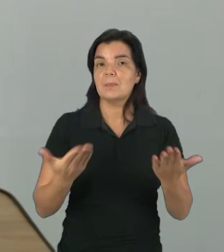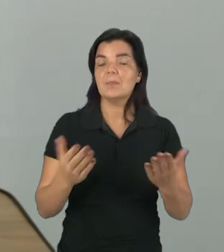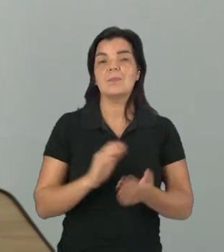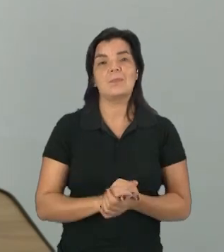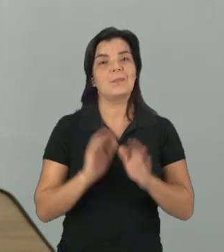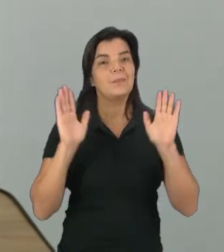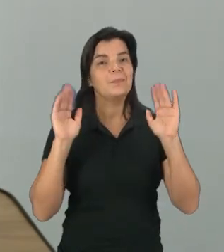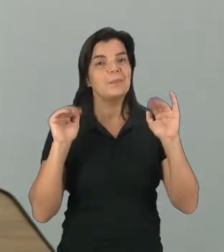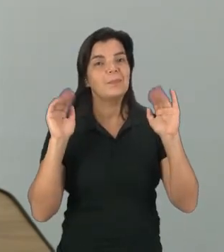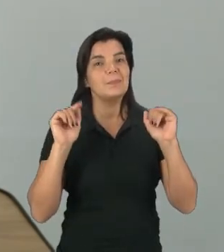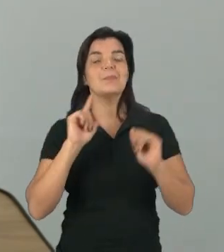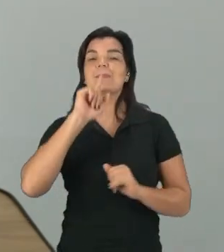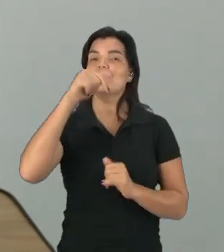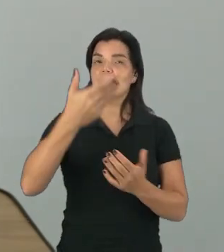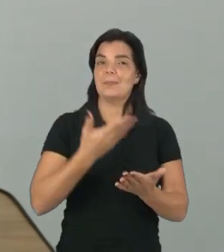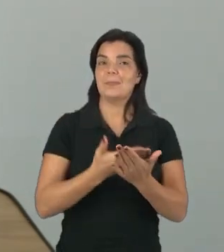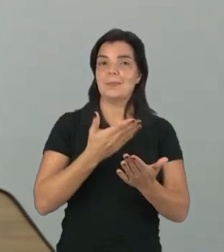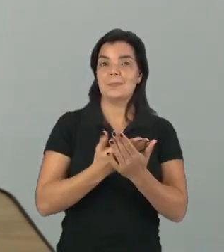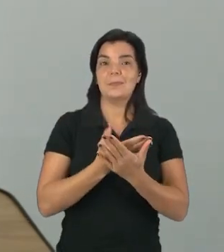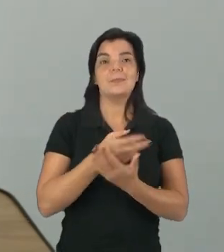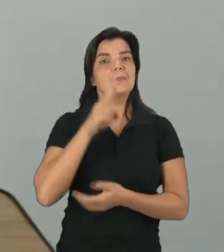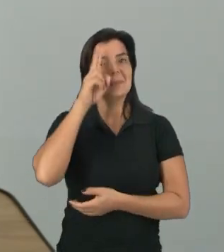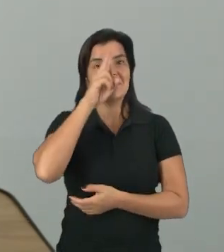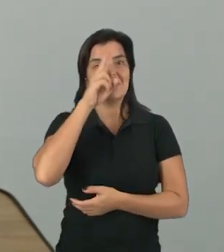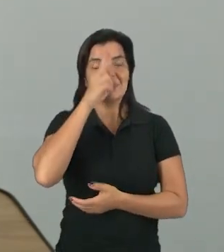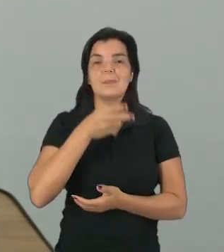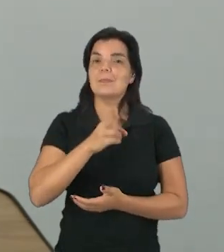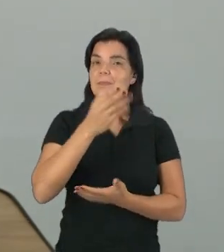comigo. Tchau, tchau! Até a próxima aula, mas